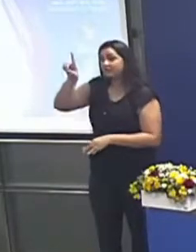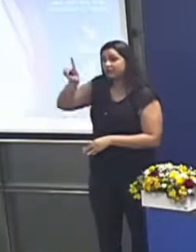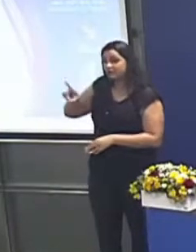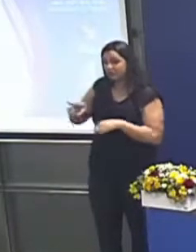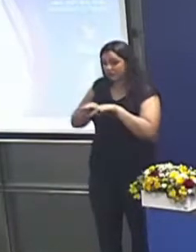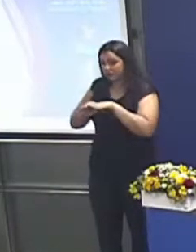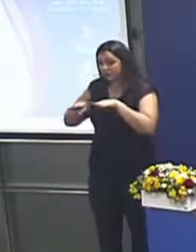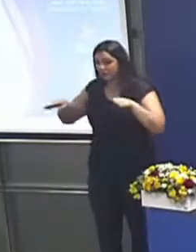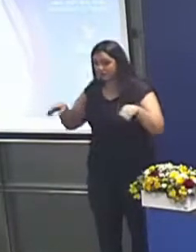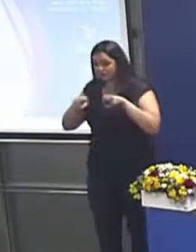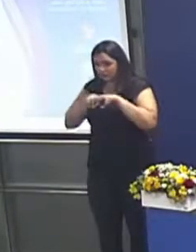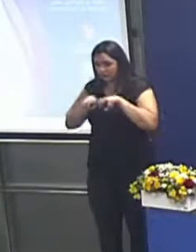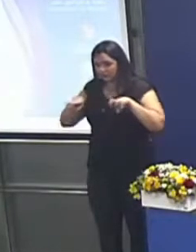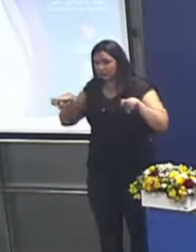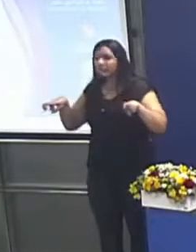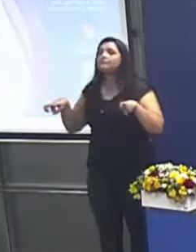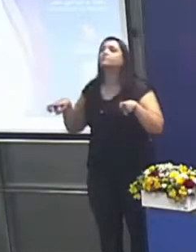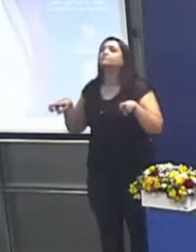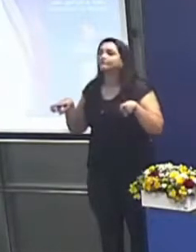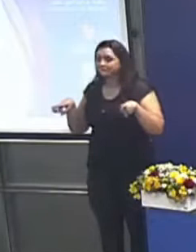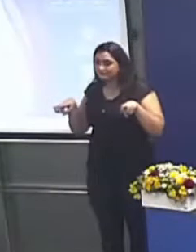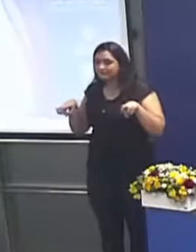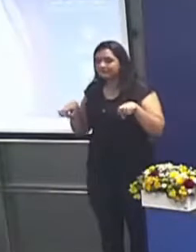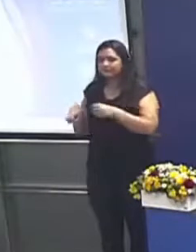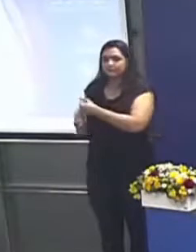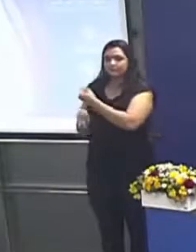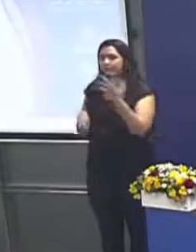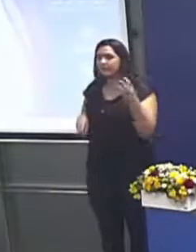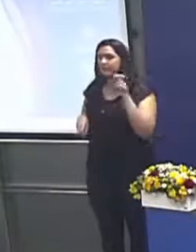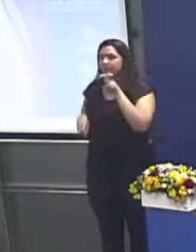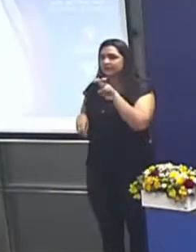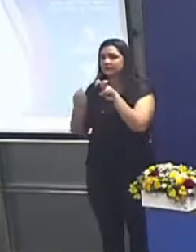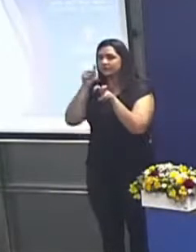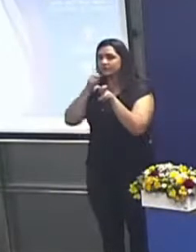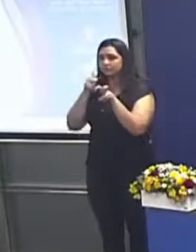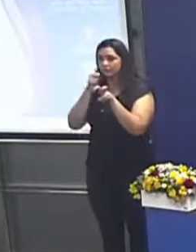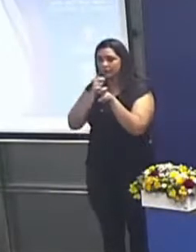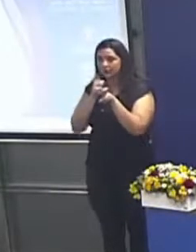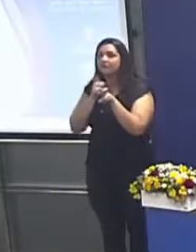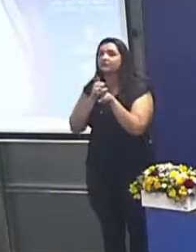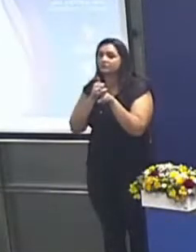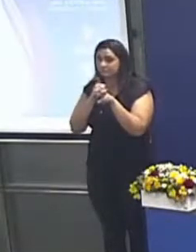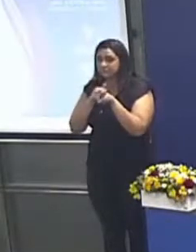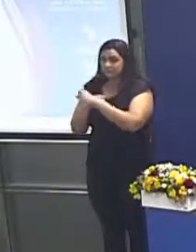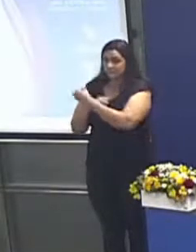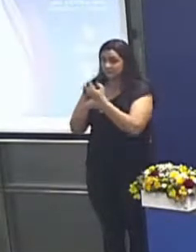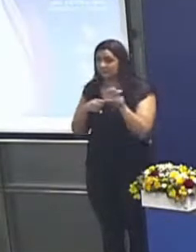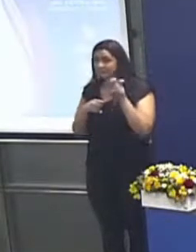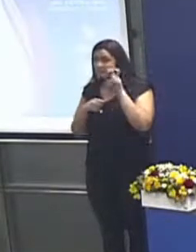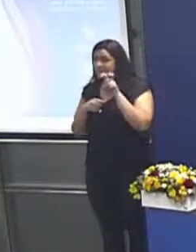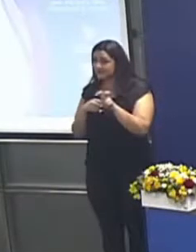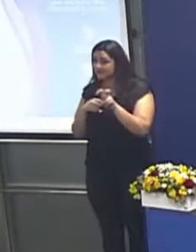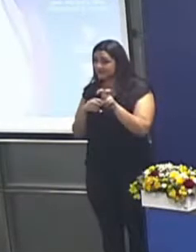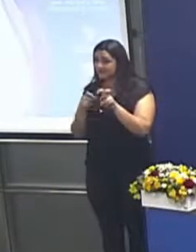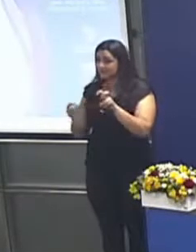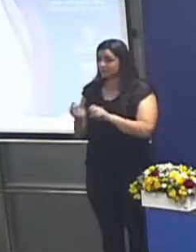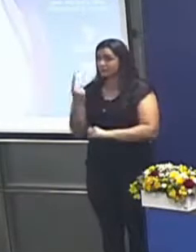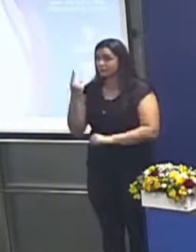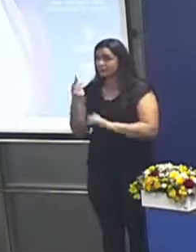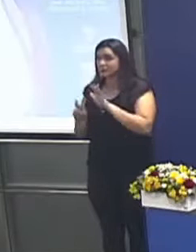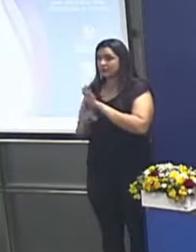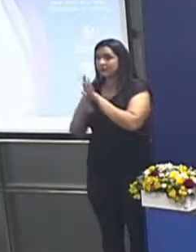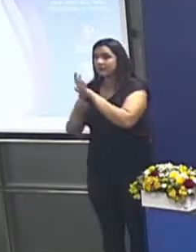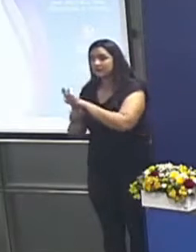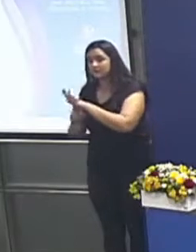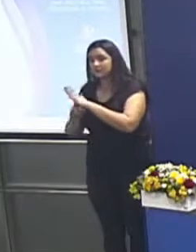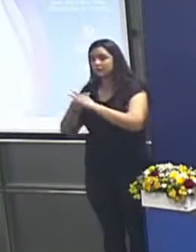diretora que nos seus componentes tem lá 5 mulheres e no recorte dessas 5 mulheres, uma representante